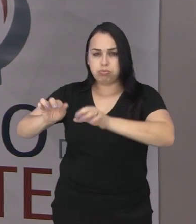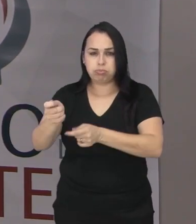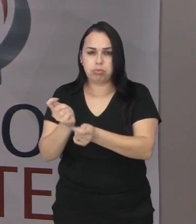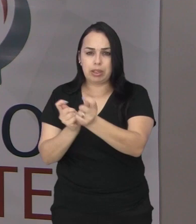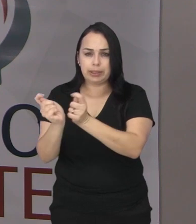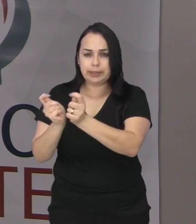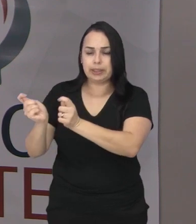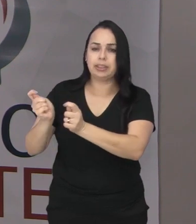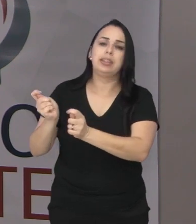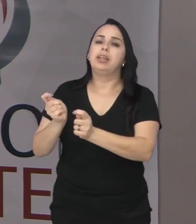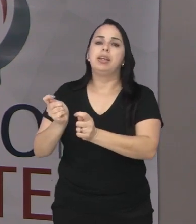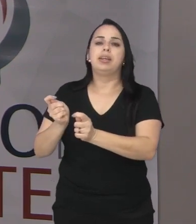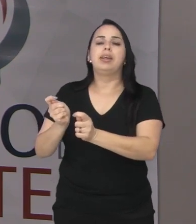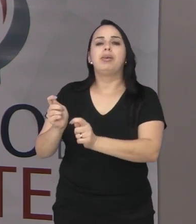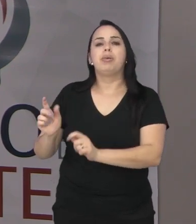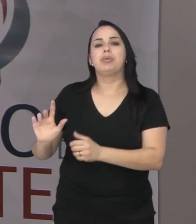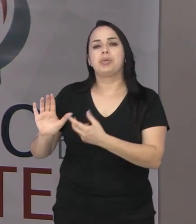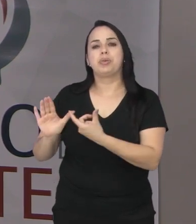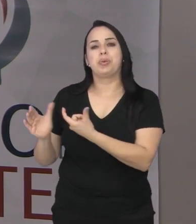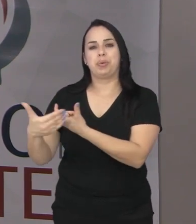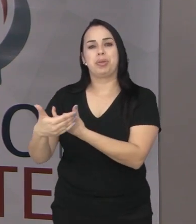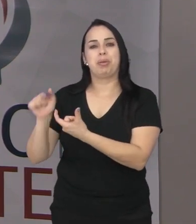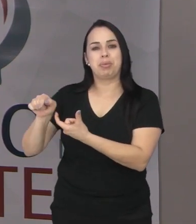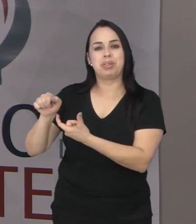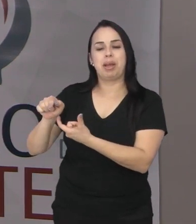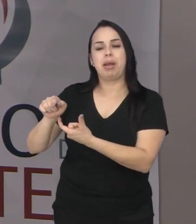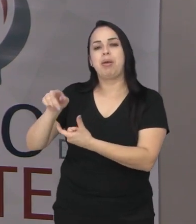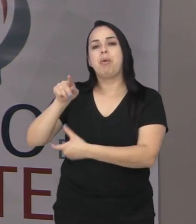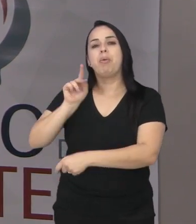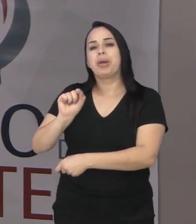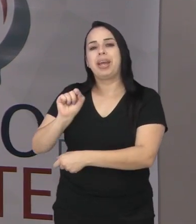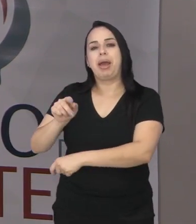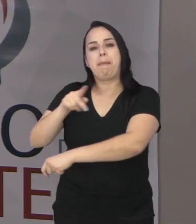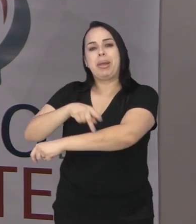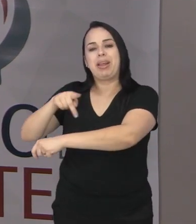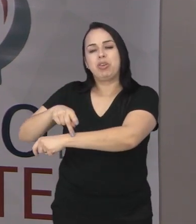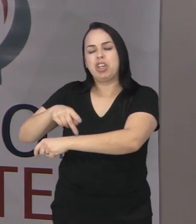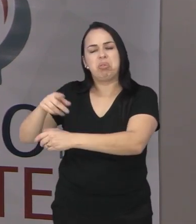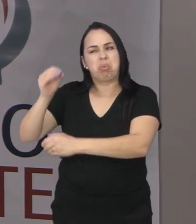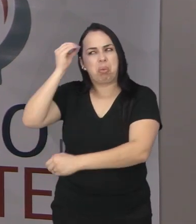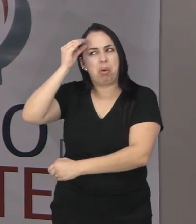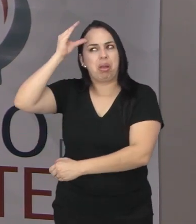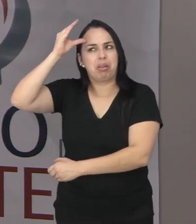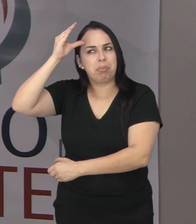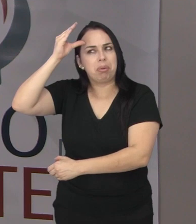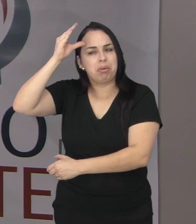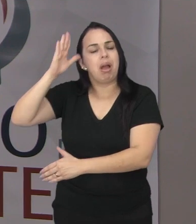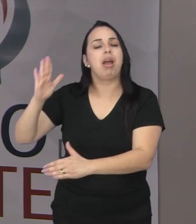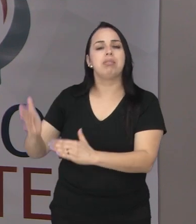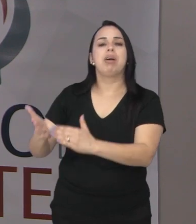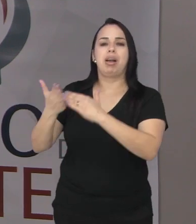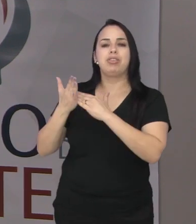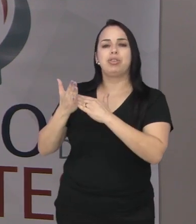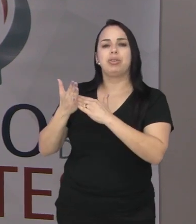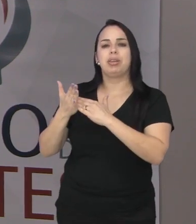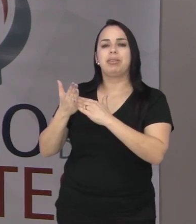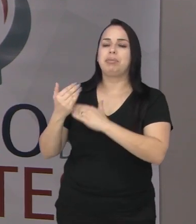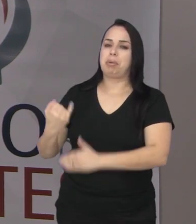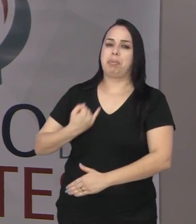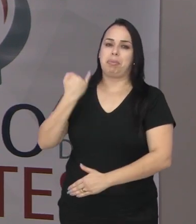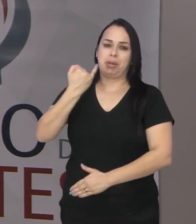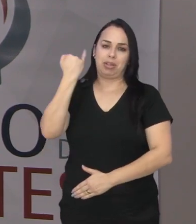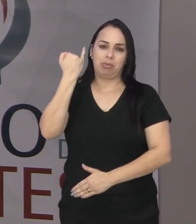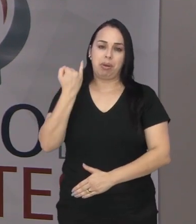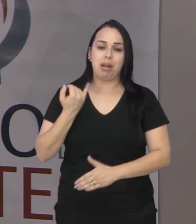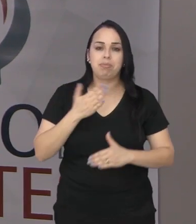está, como eles usaram aqui o termo, né? Usando a pedagogia do conhecimento, para nós vai ser muito importante, para os gestores